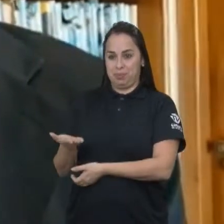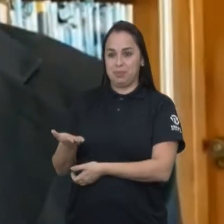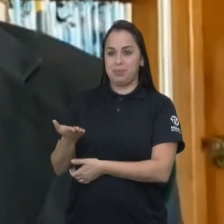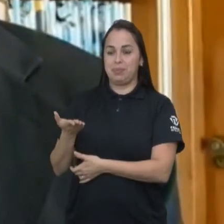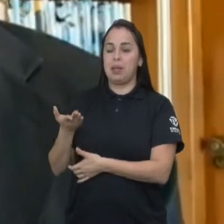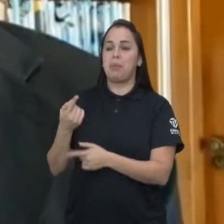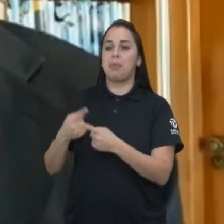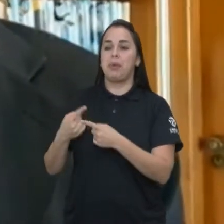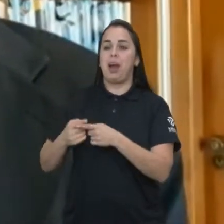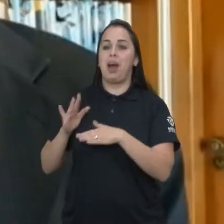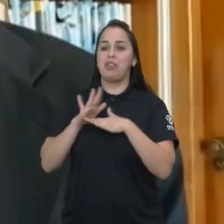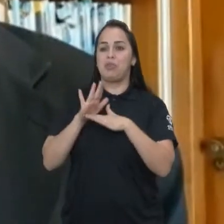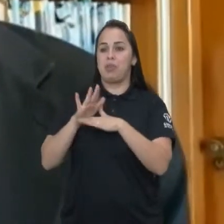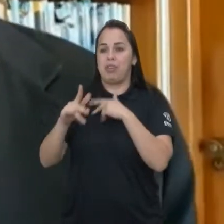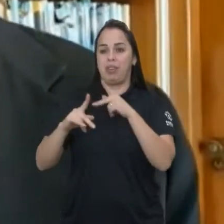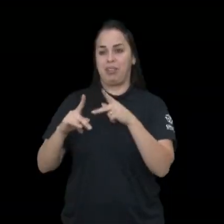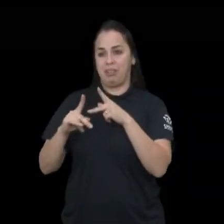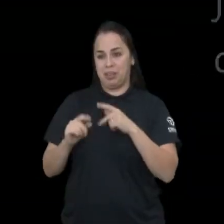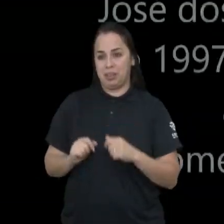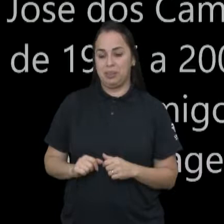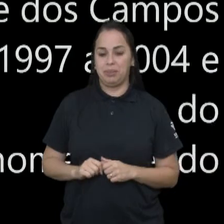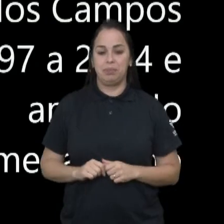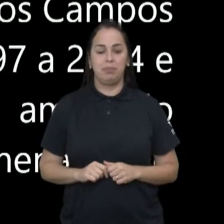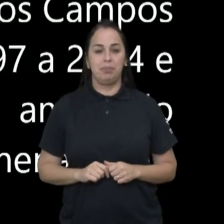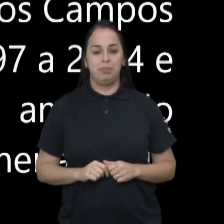muito por São José dos Campos.